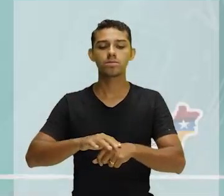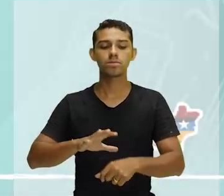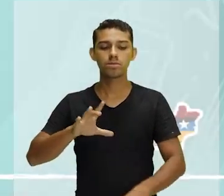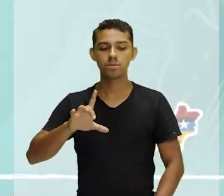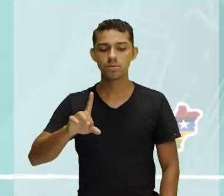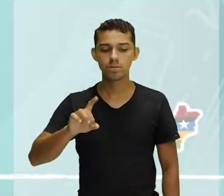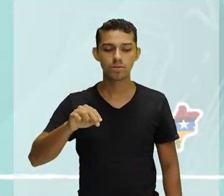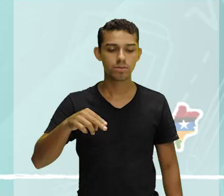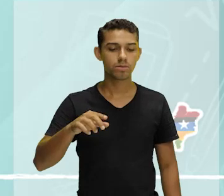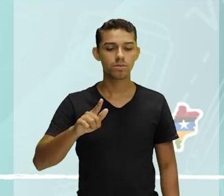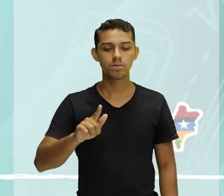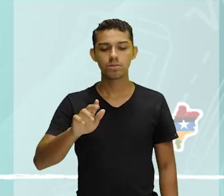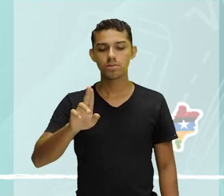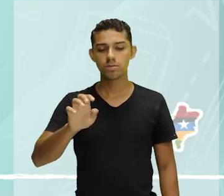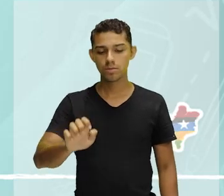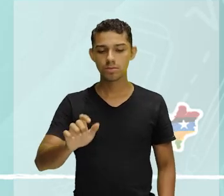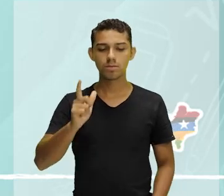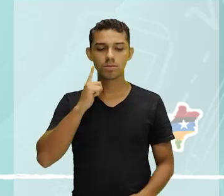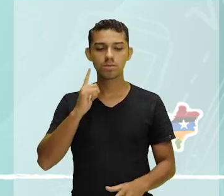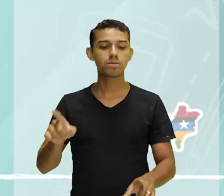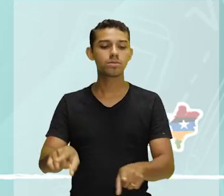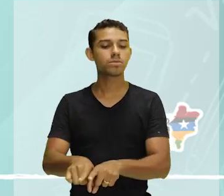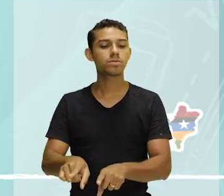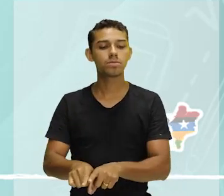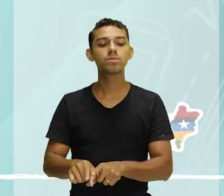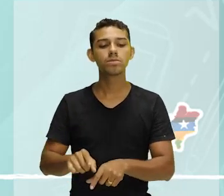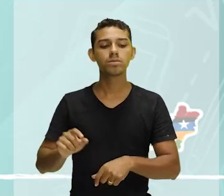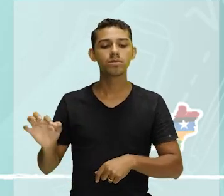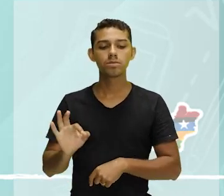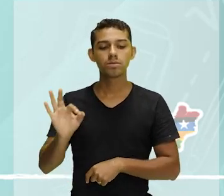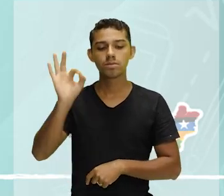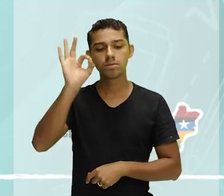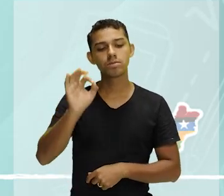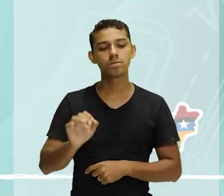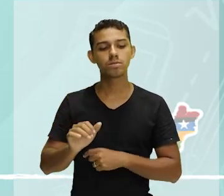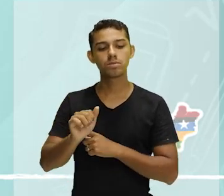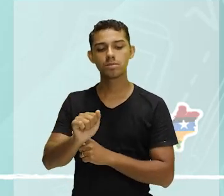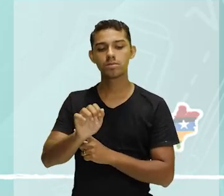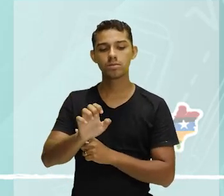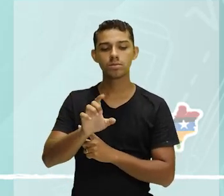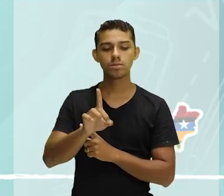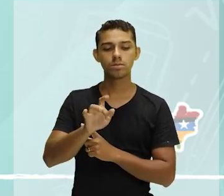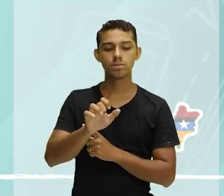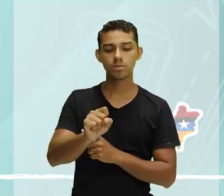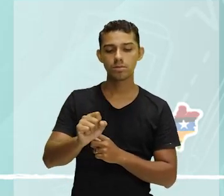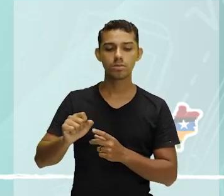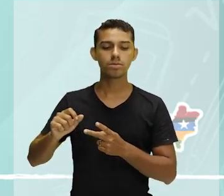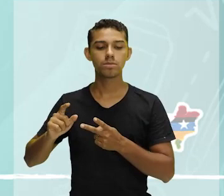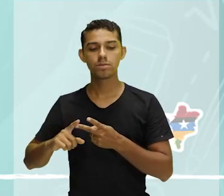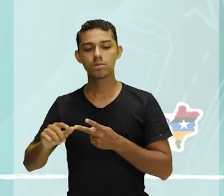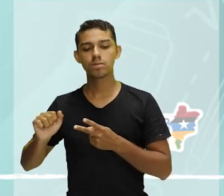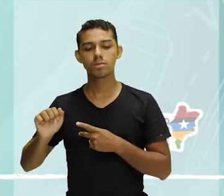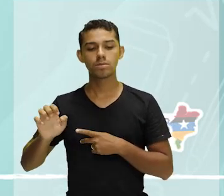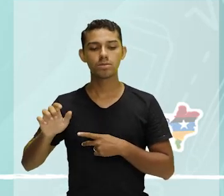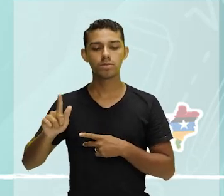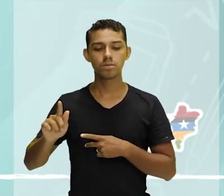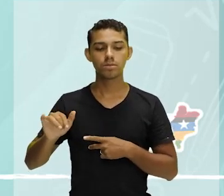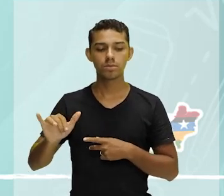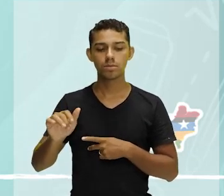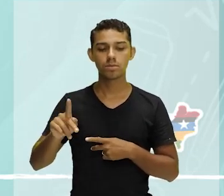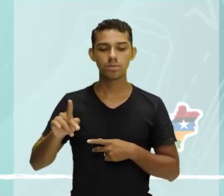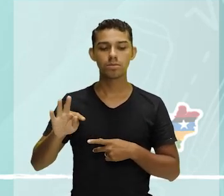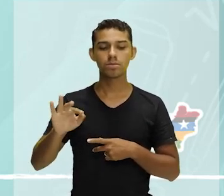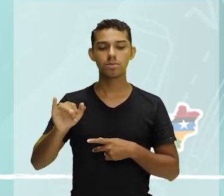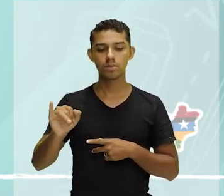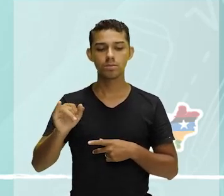pela transmissão do inseto Aedes aegypti. A prevenção é combater o mosquito transmissor, evitando um acúmulo de água no